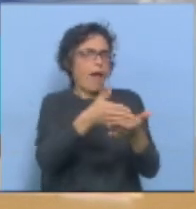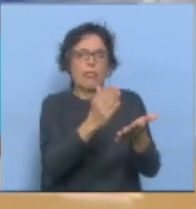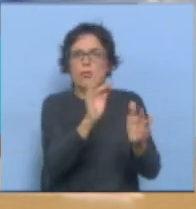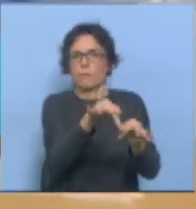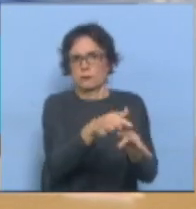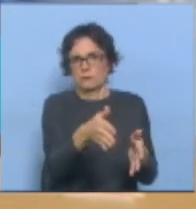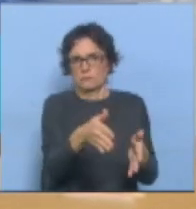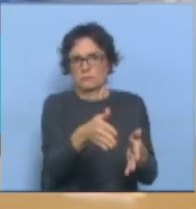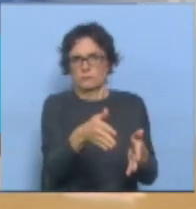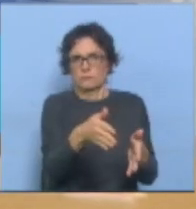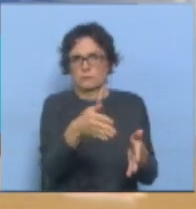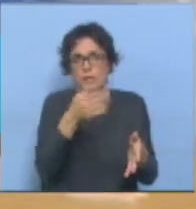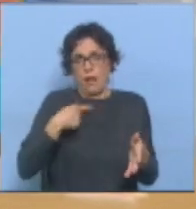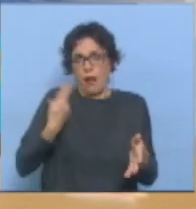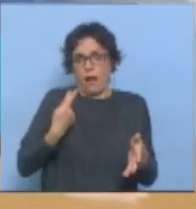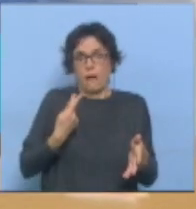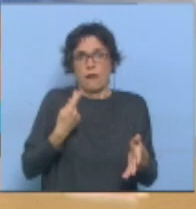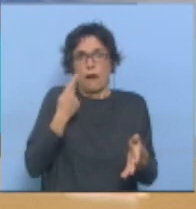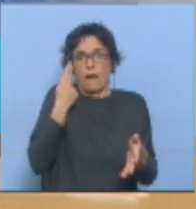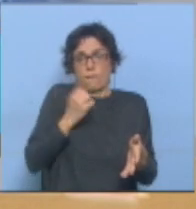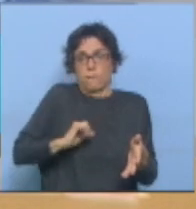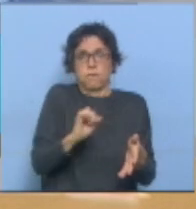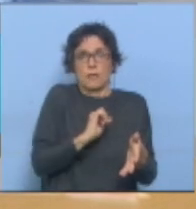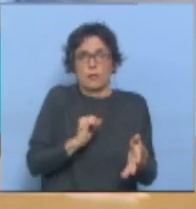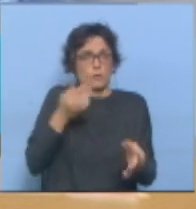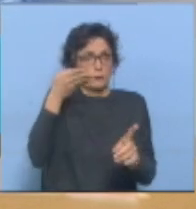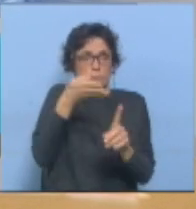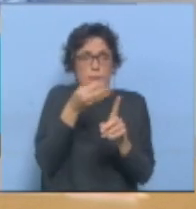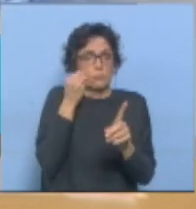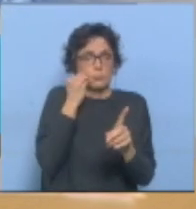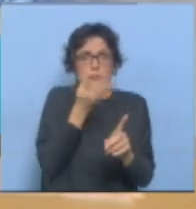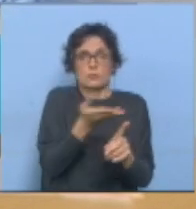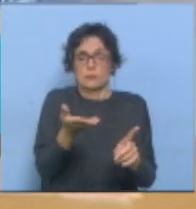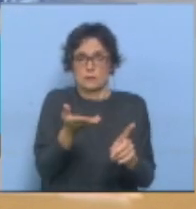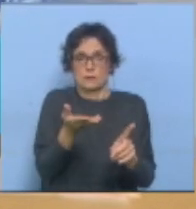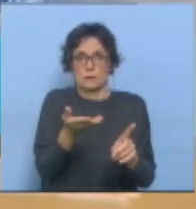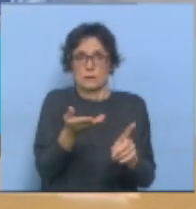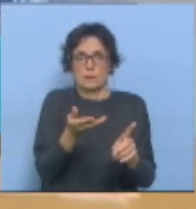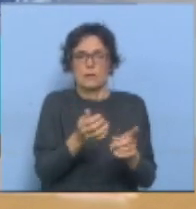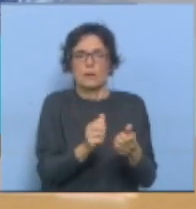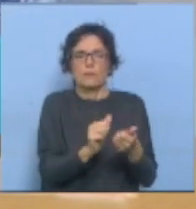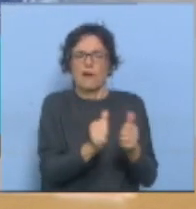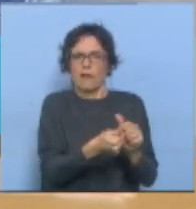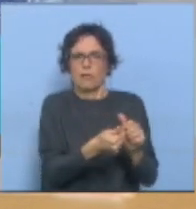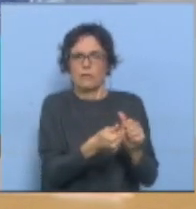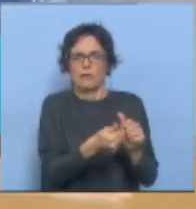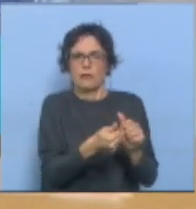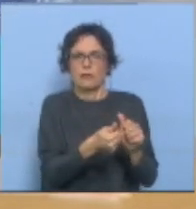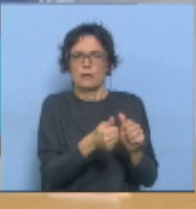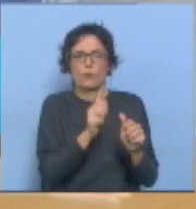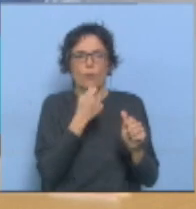é isto que dedicamos as nossas vidas profissionais e mais do que as vidas profissionais. Alterar o Código Deontológico é de uma gravidade